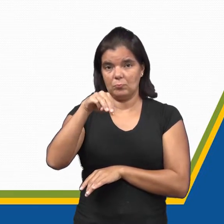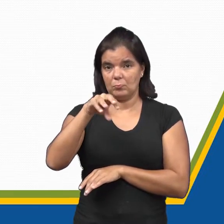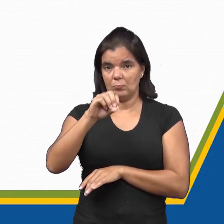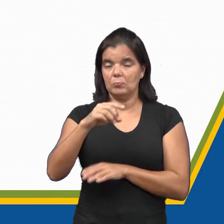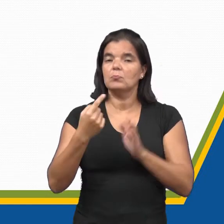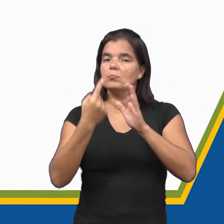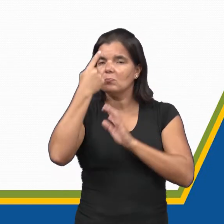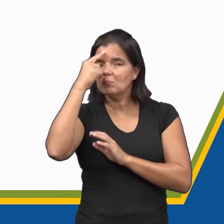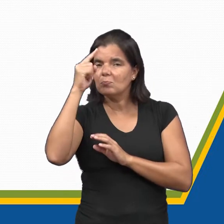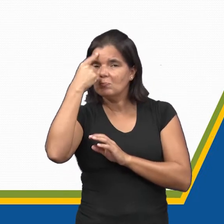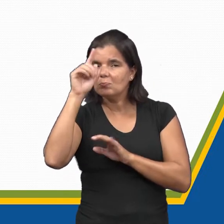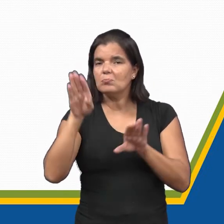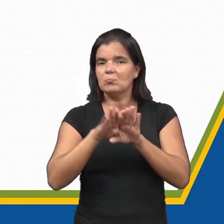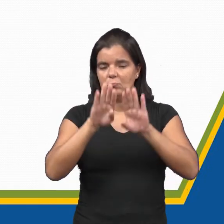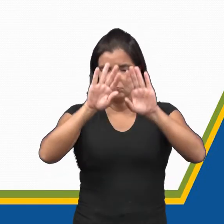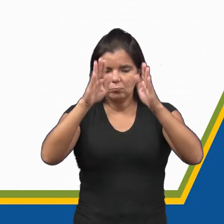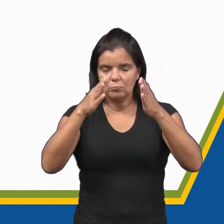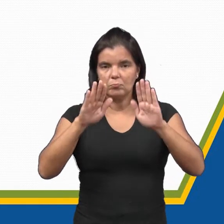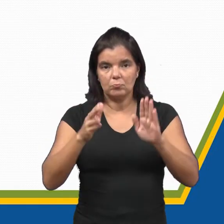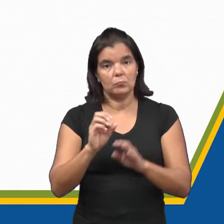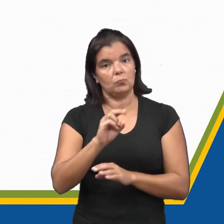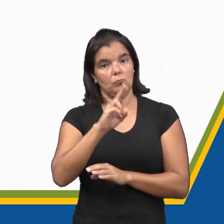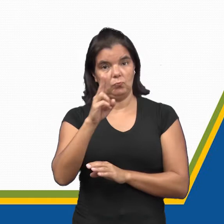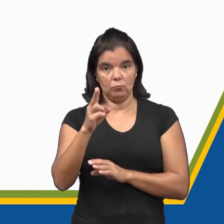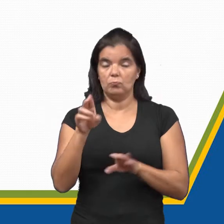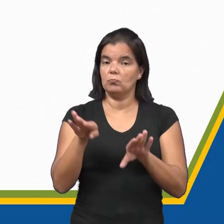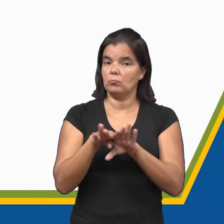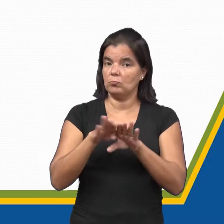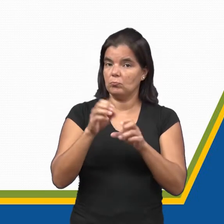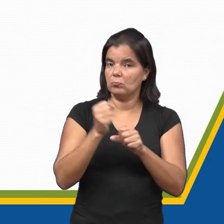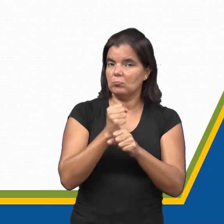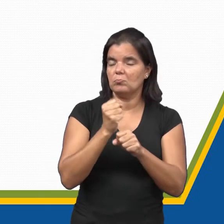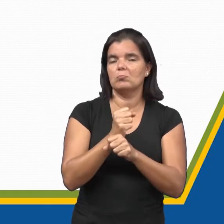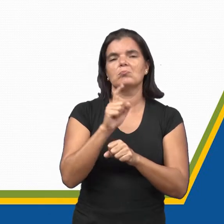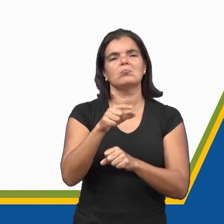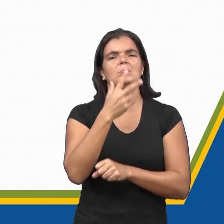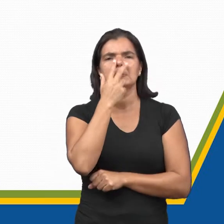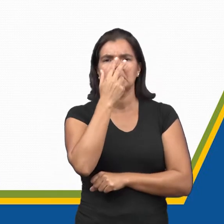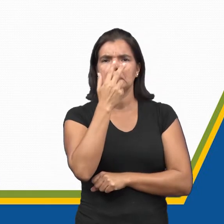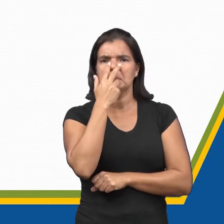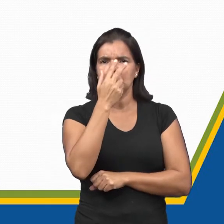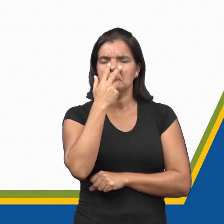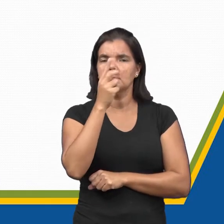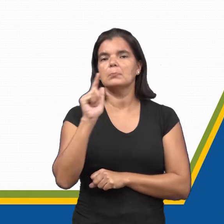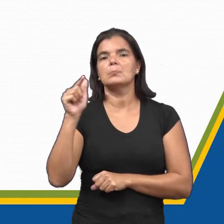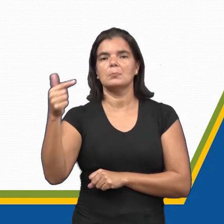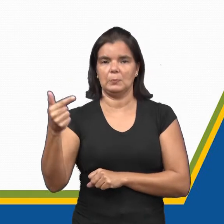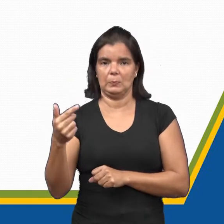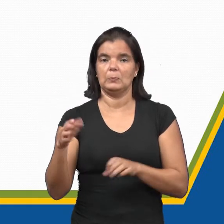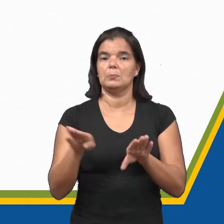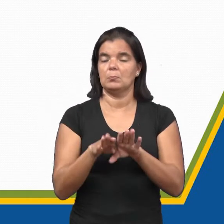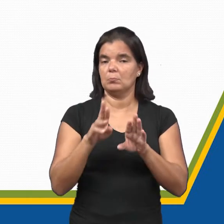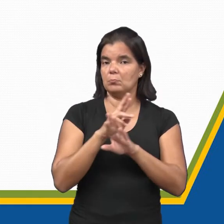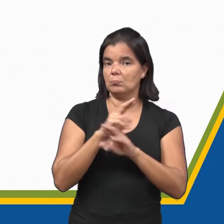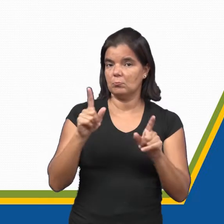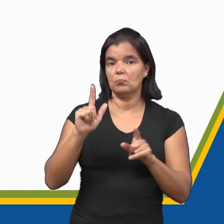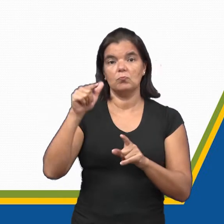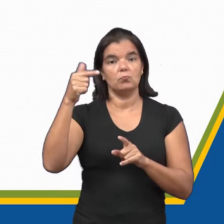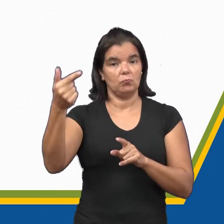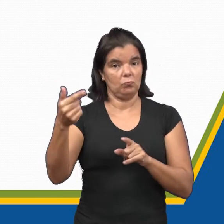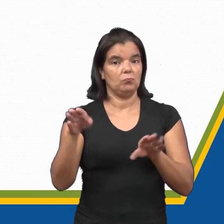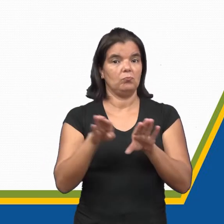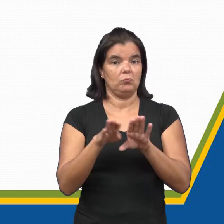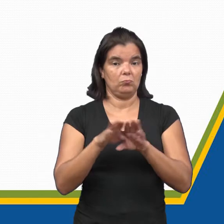através da escultura ou da arquitetura, é muito semelhante uma à outra. Difere de outras